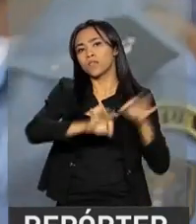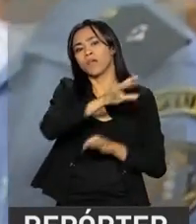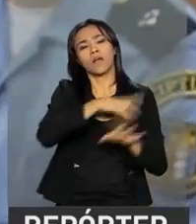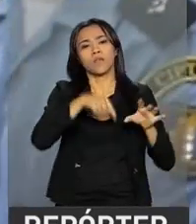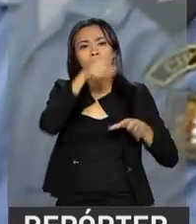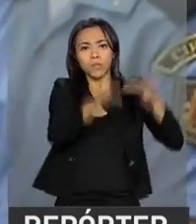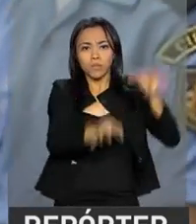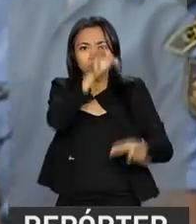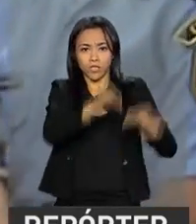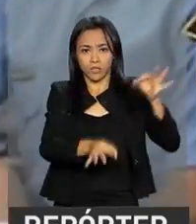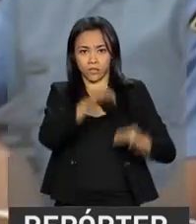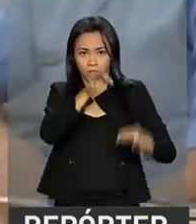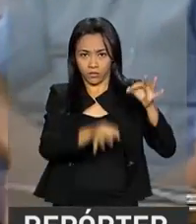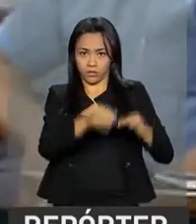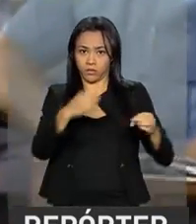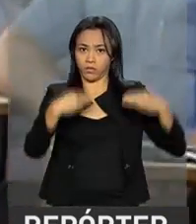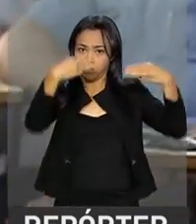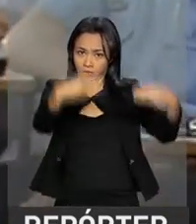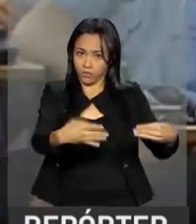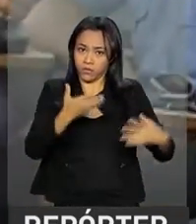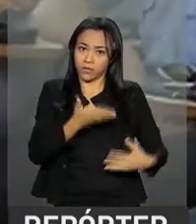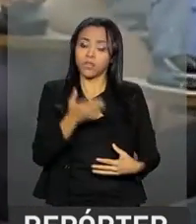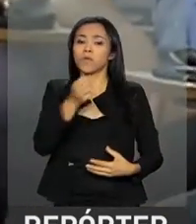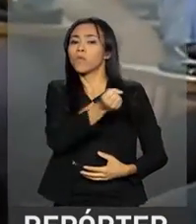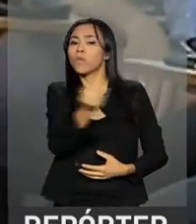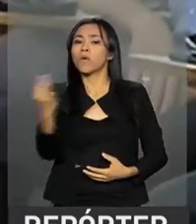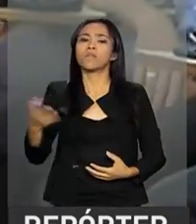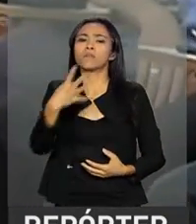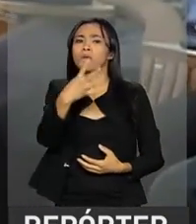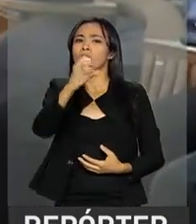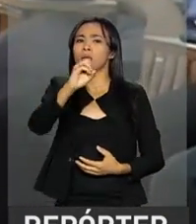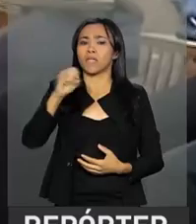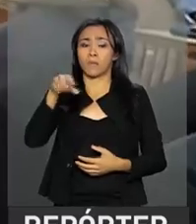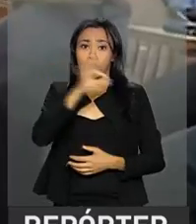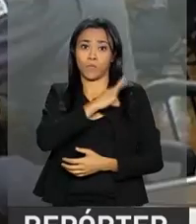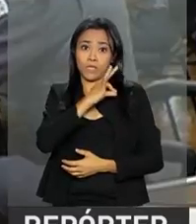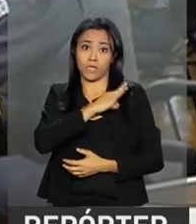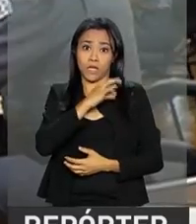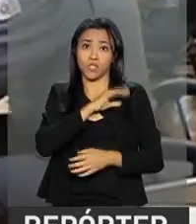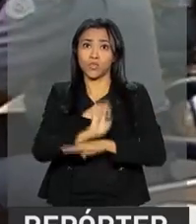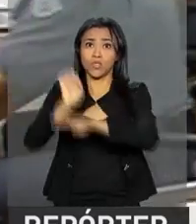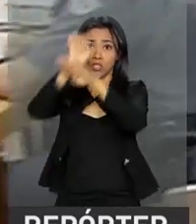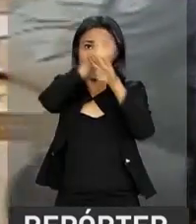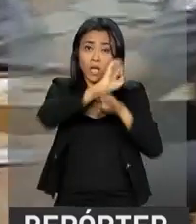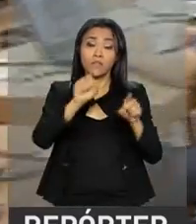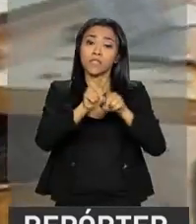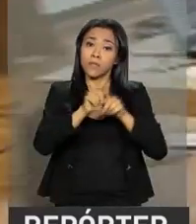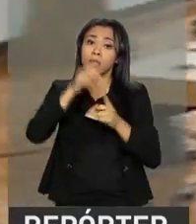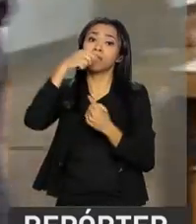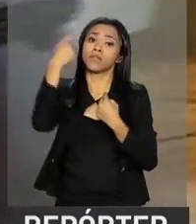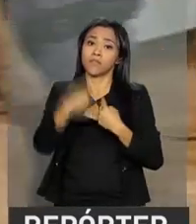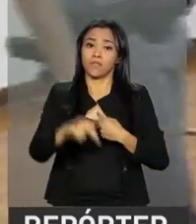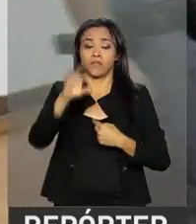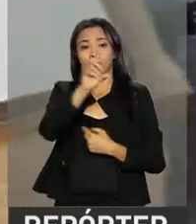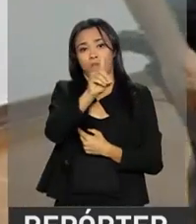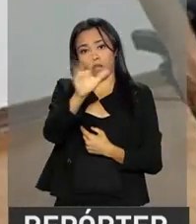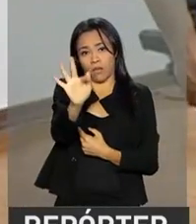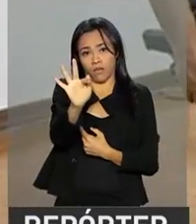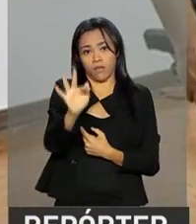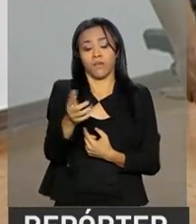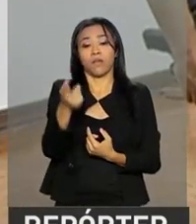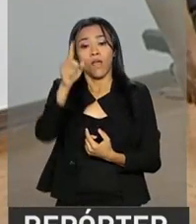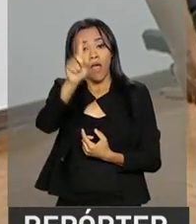Ao todo, são 240 policiais de 24 estados e do Distrito Federal, divididos em 6 turmas. Esta é a